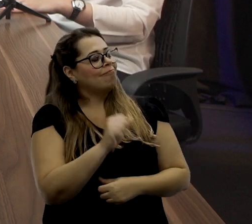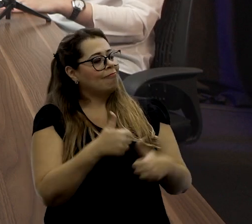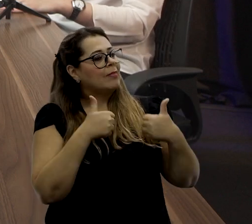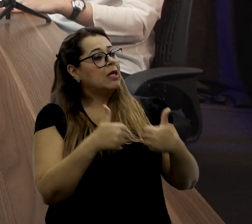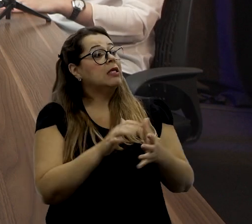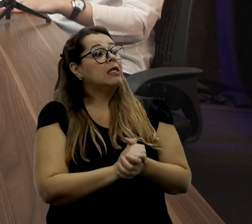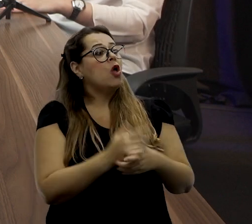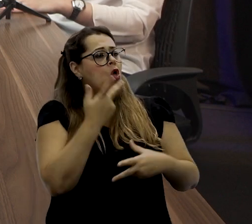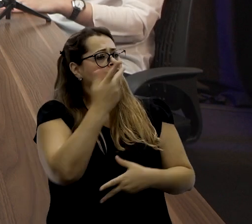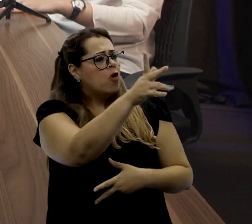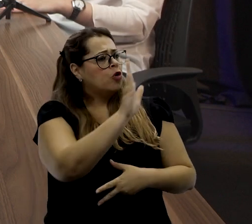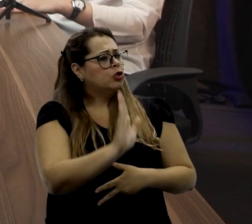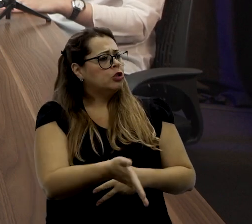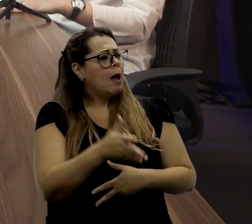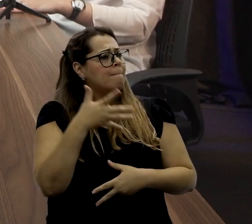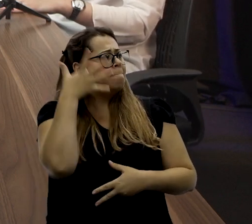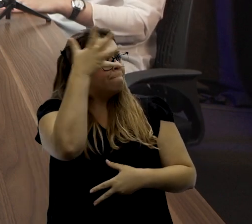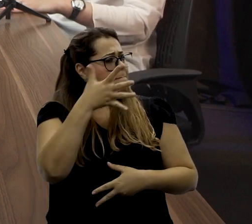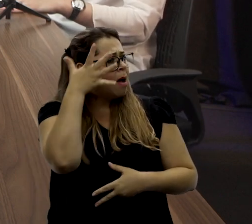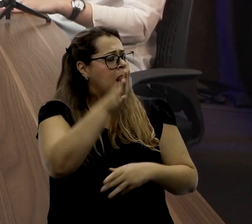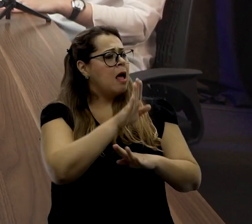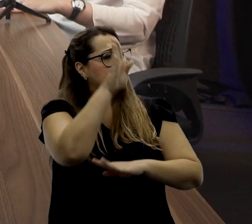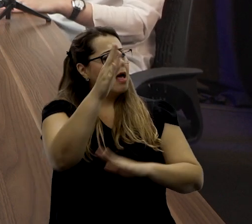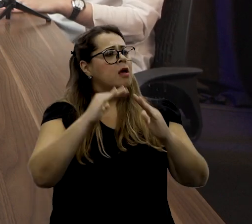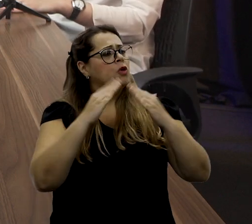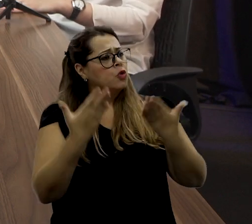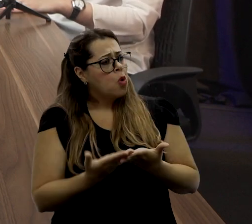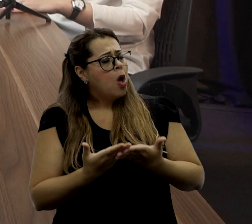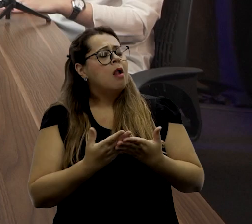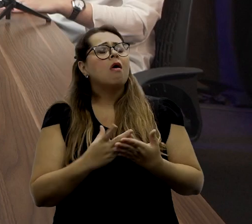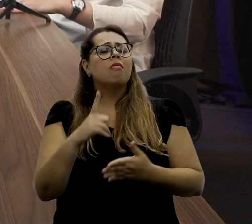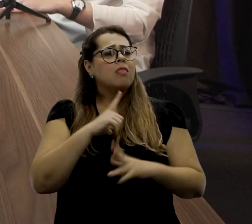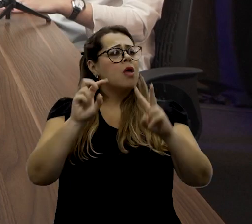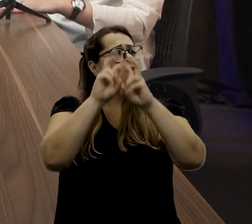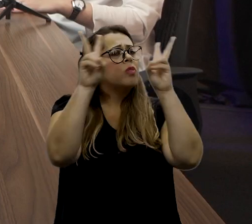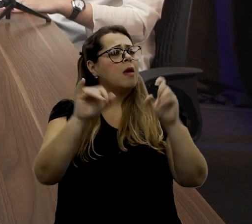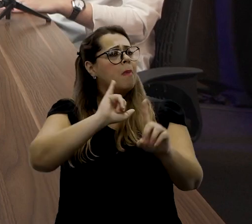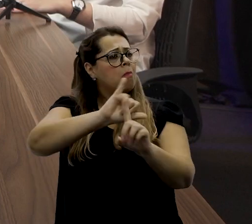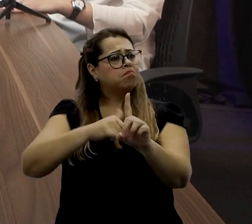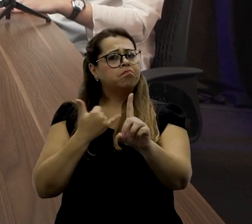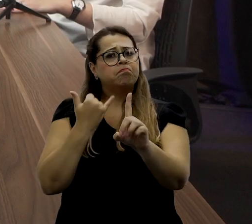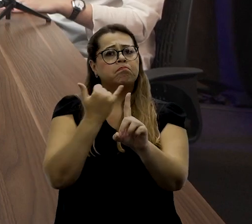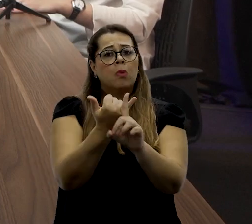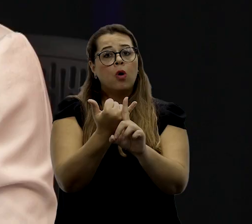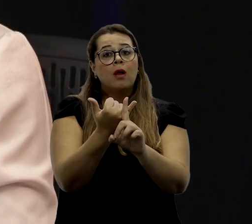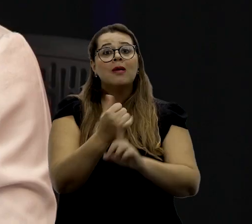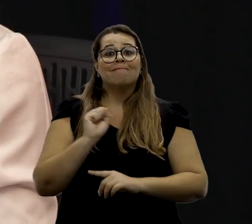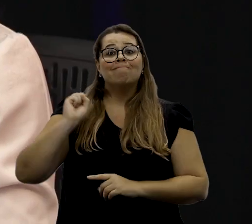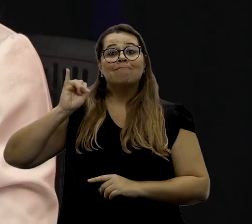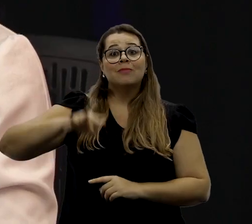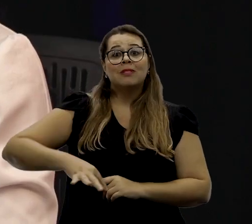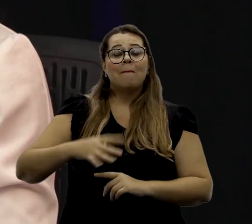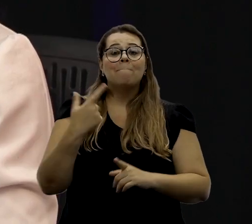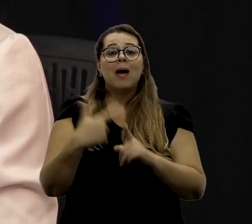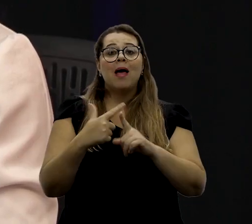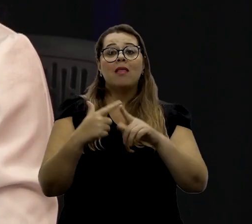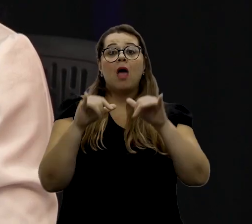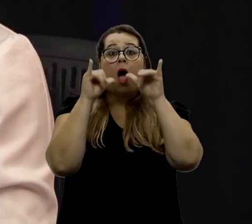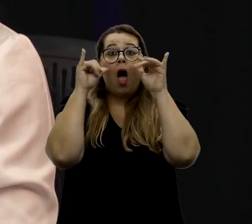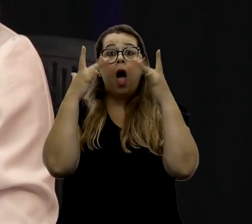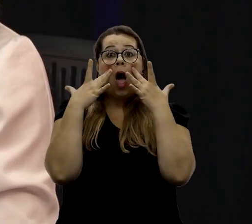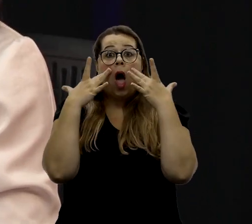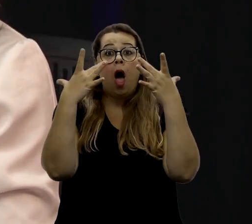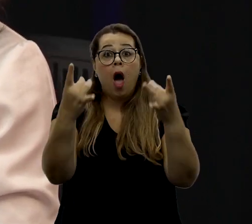gente tem muito a questão do bullying, né? Que isso daí vem também como um alarmante na questão da saúde